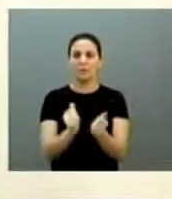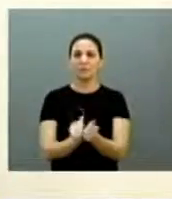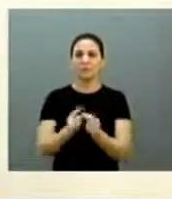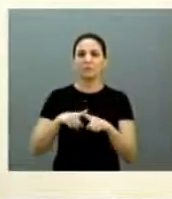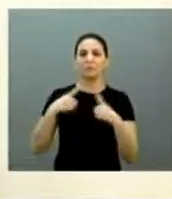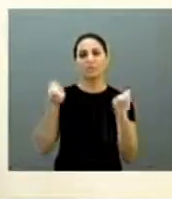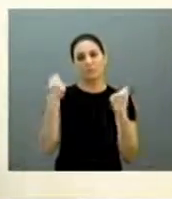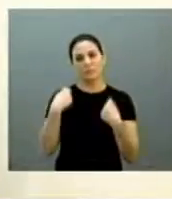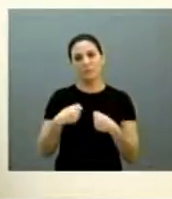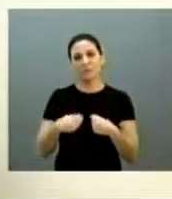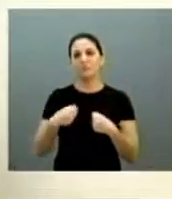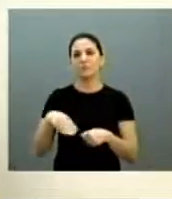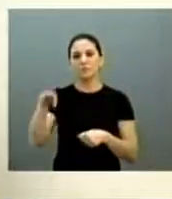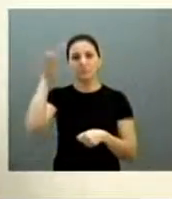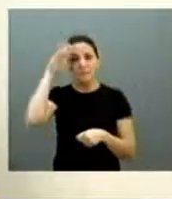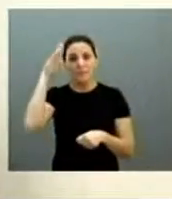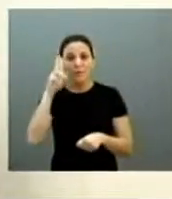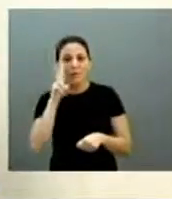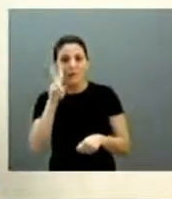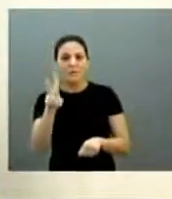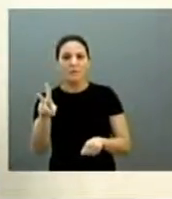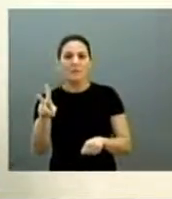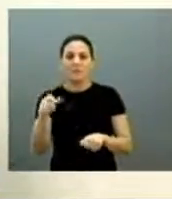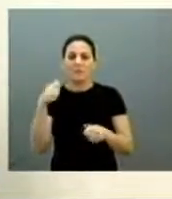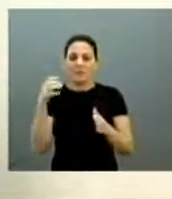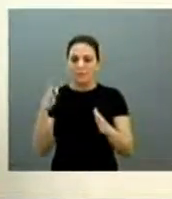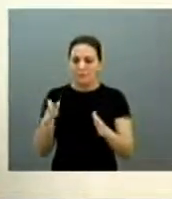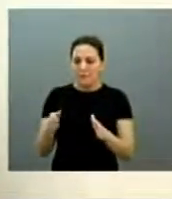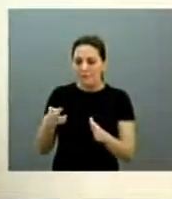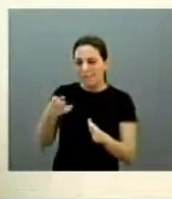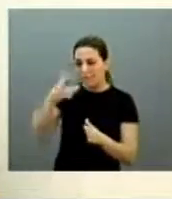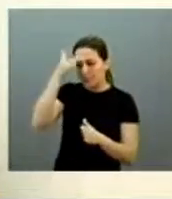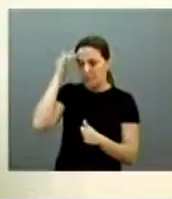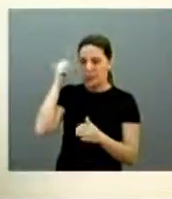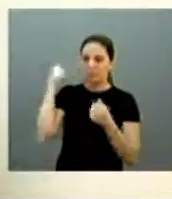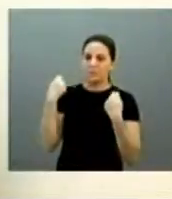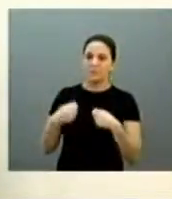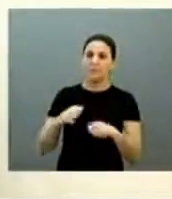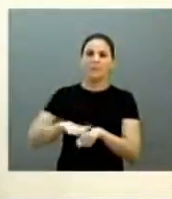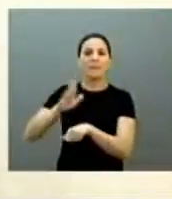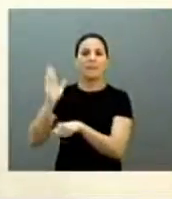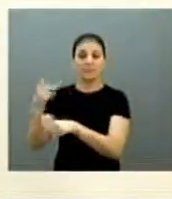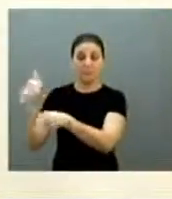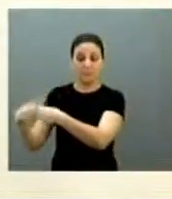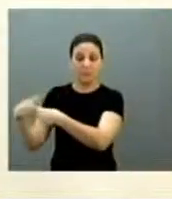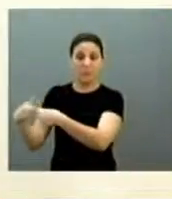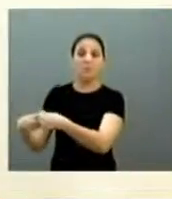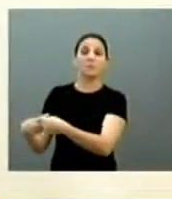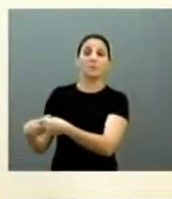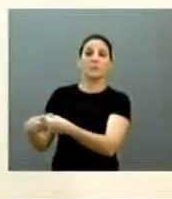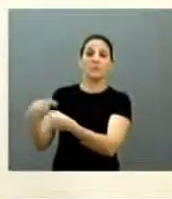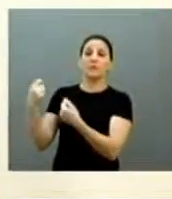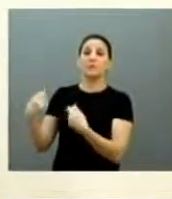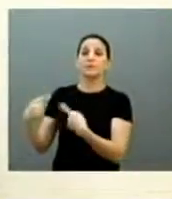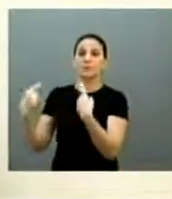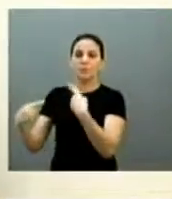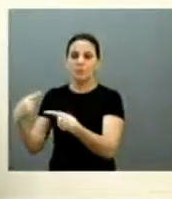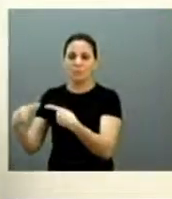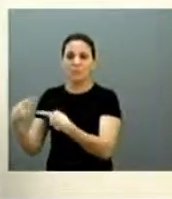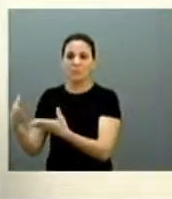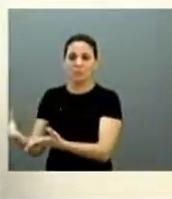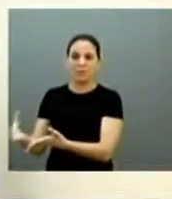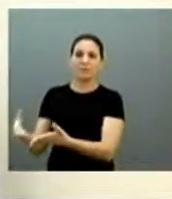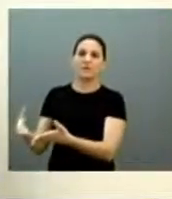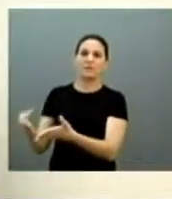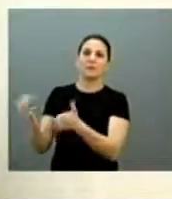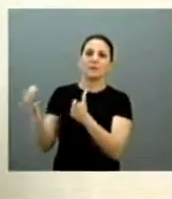olhar principalmente para quem mais necessita. Quem mora na periferia e está precisando de política pública, sim. Se fala